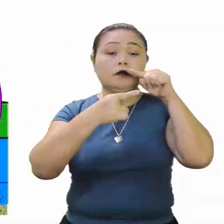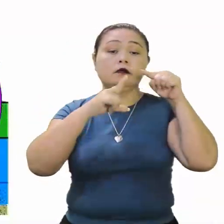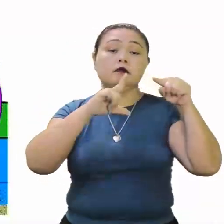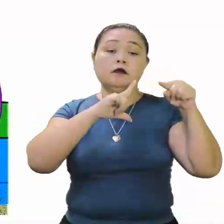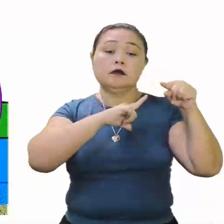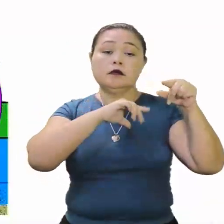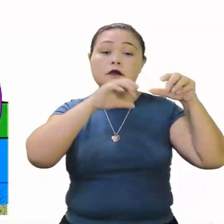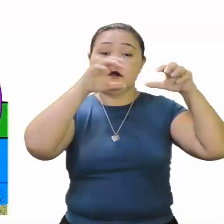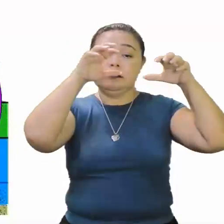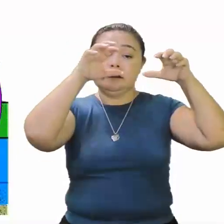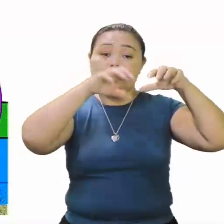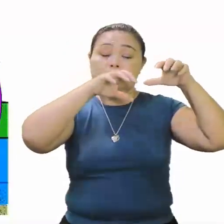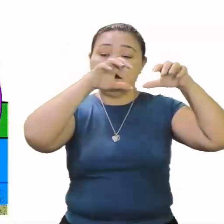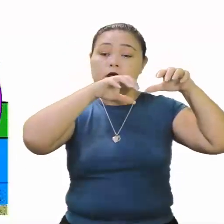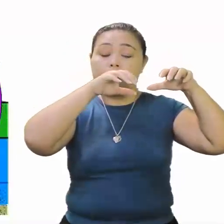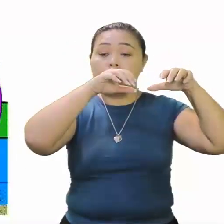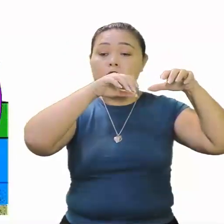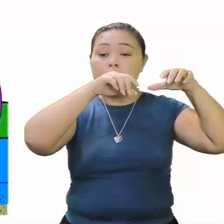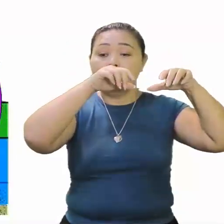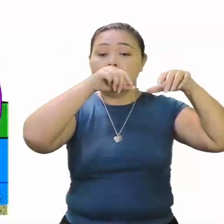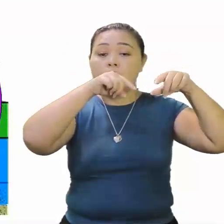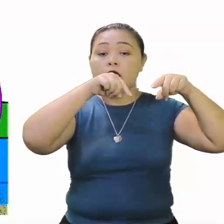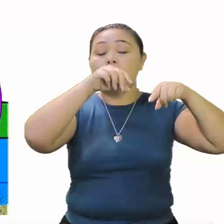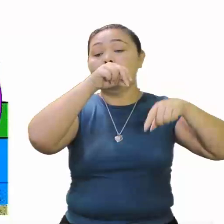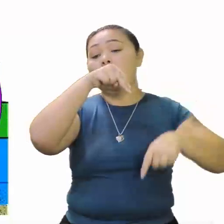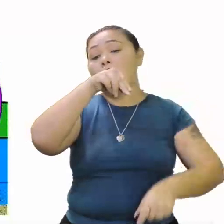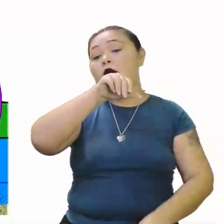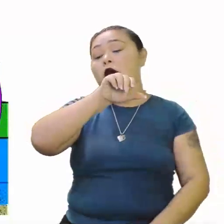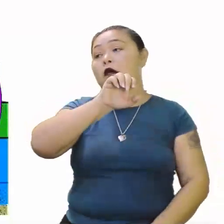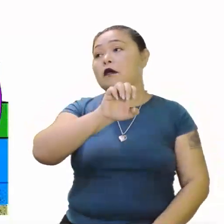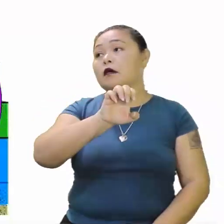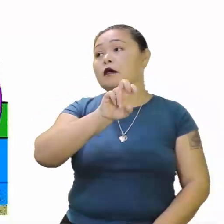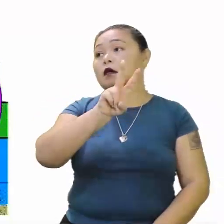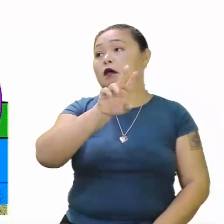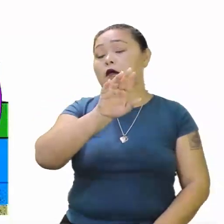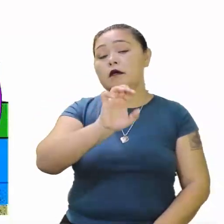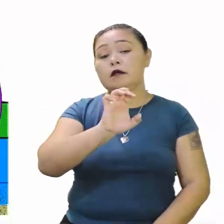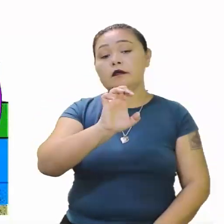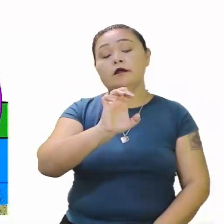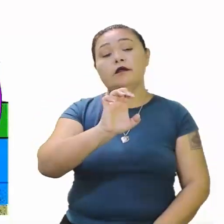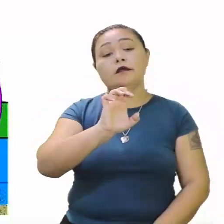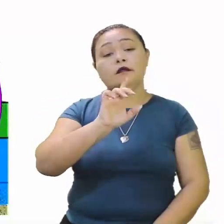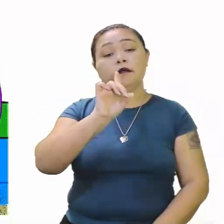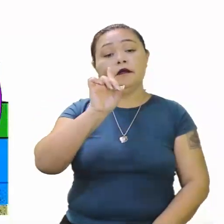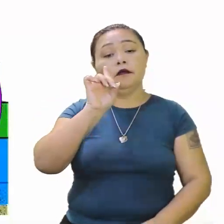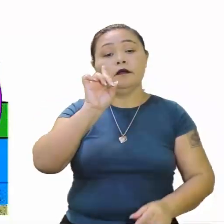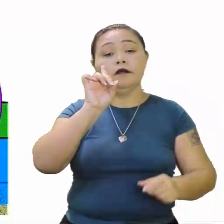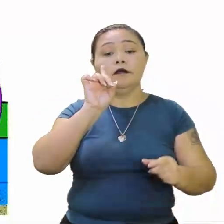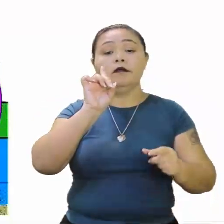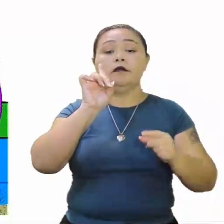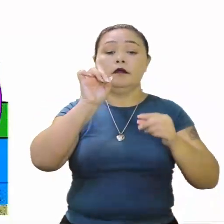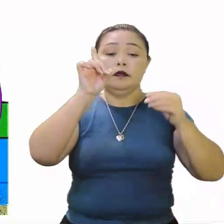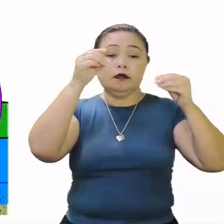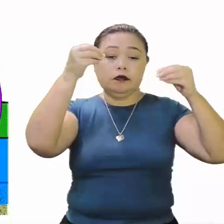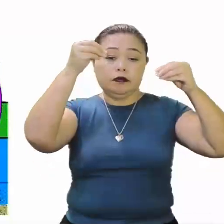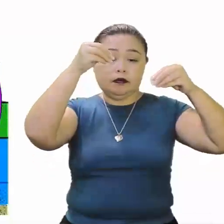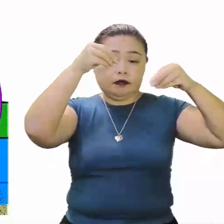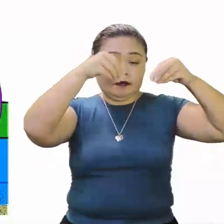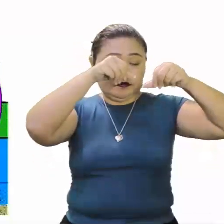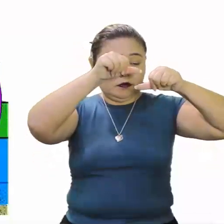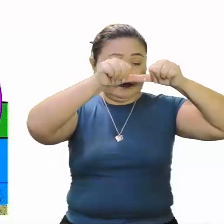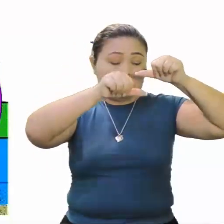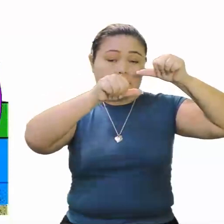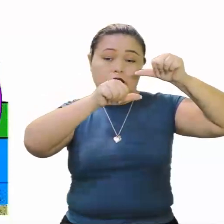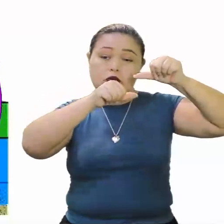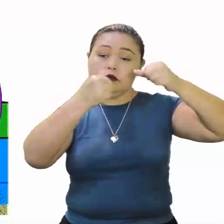obteremos a chuva e a neve, que ao precipitar, passa do